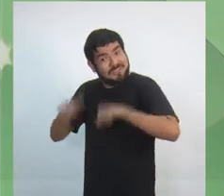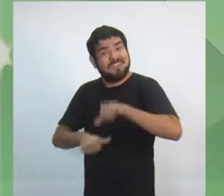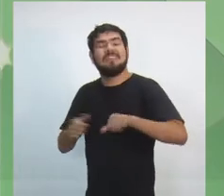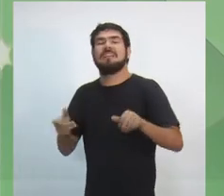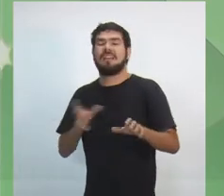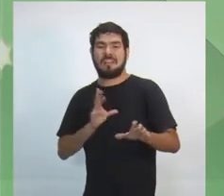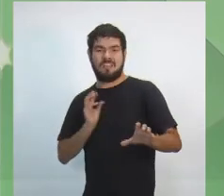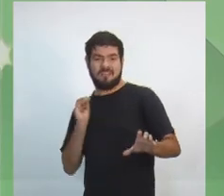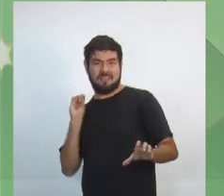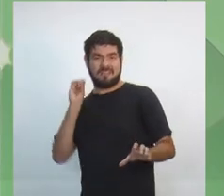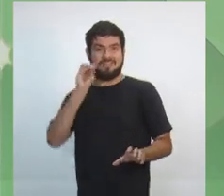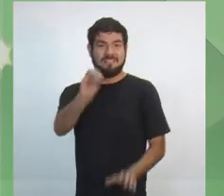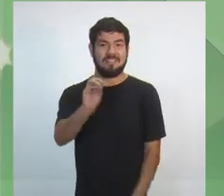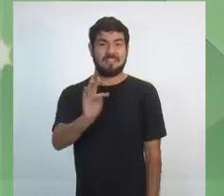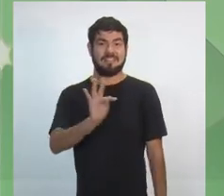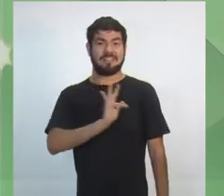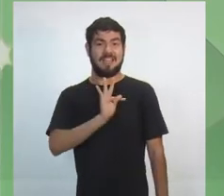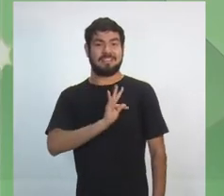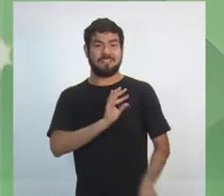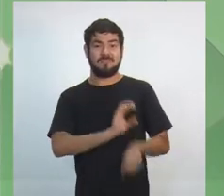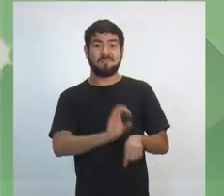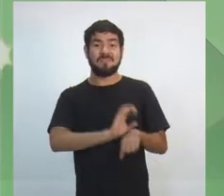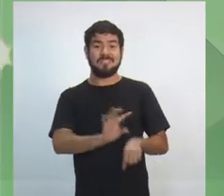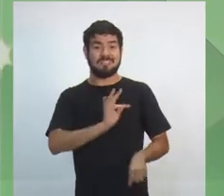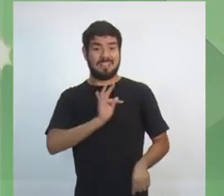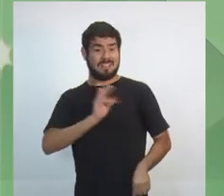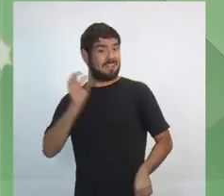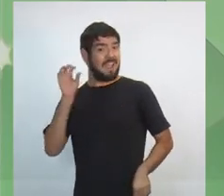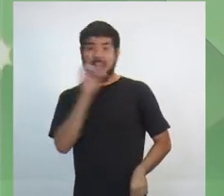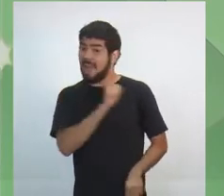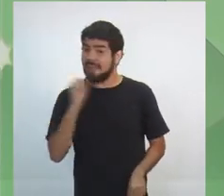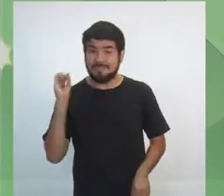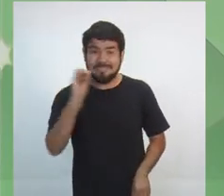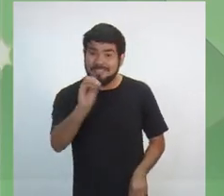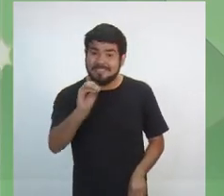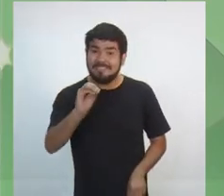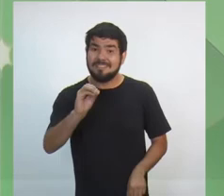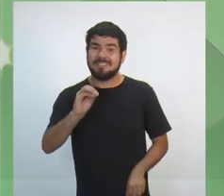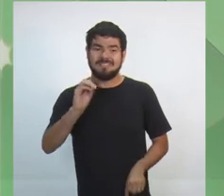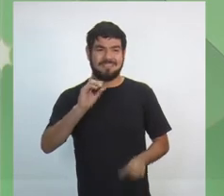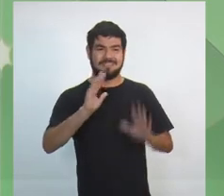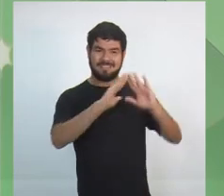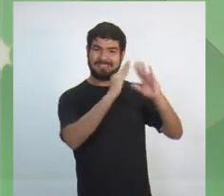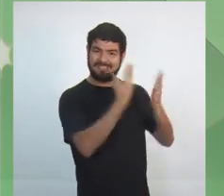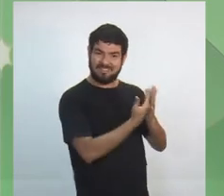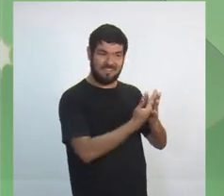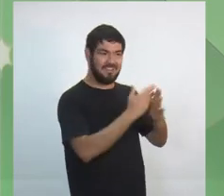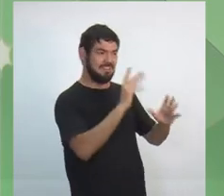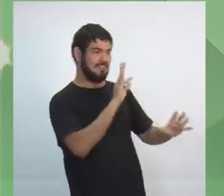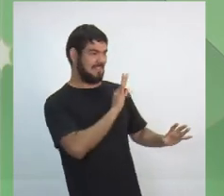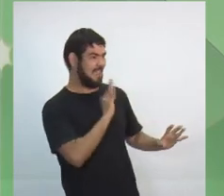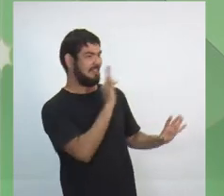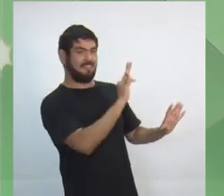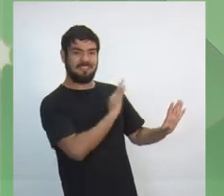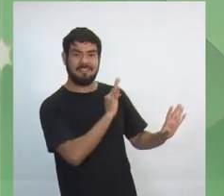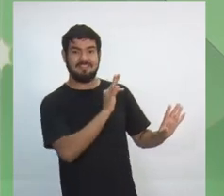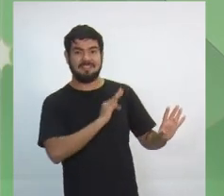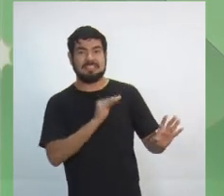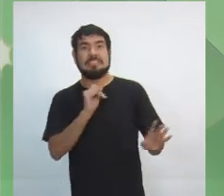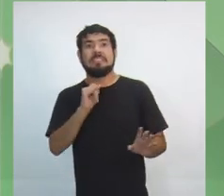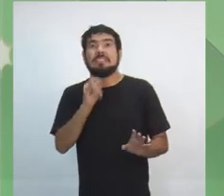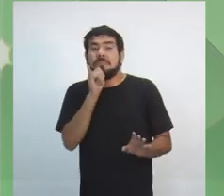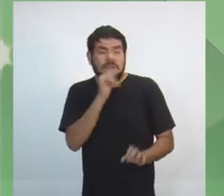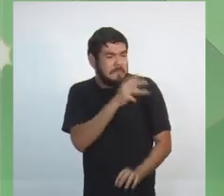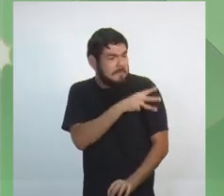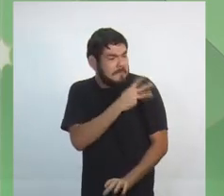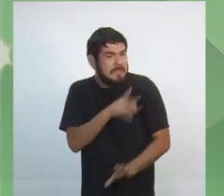técnicos, para que você que está precisando do primeiro emprego já saia com uma profissão. Ao concluir, saiba, né, ter uma